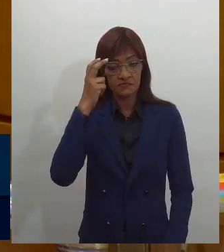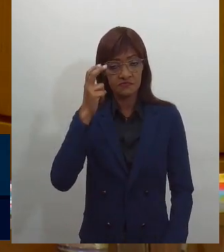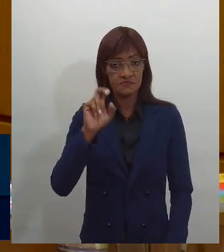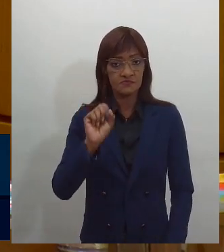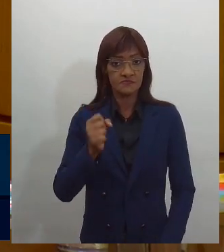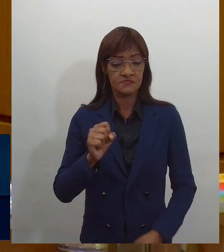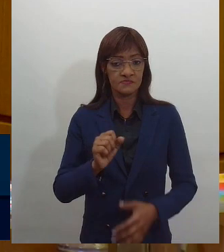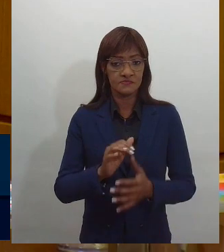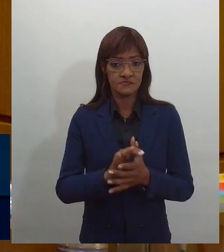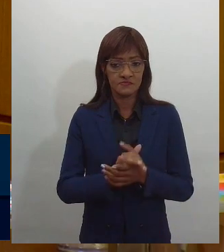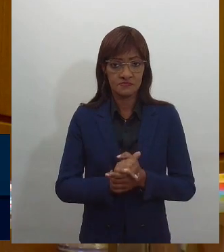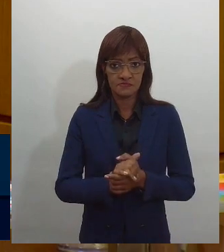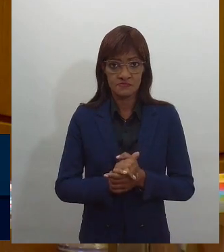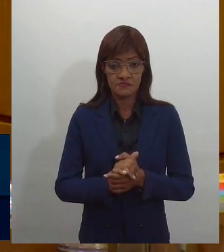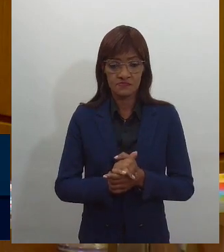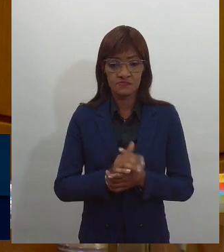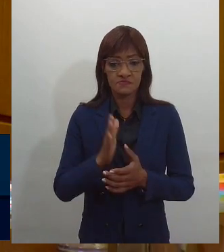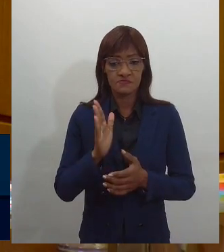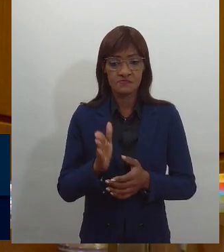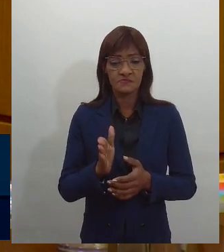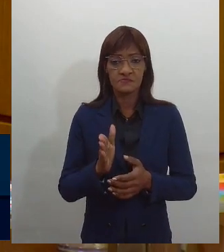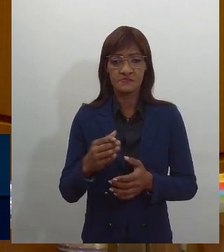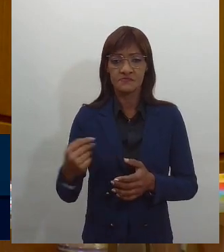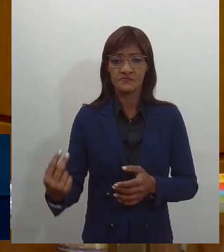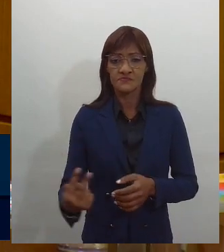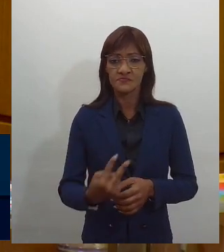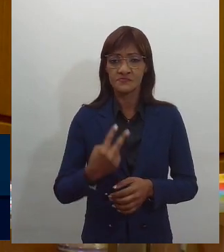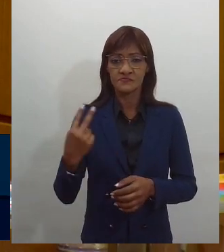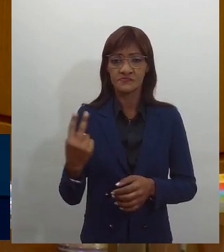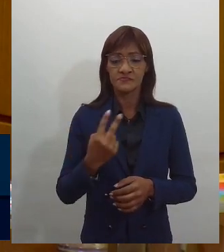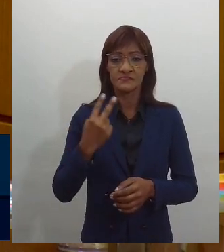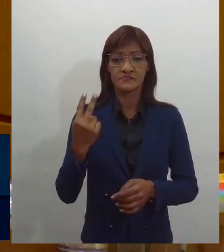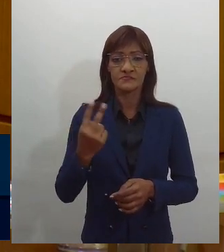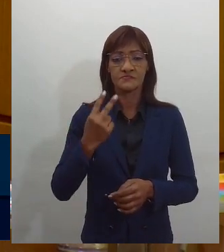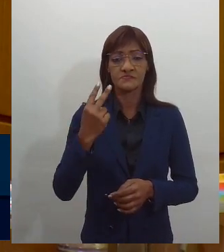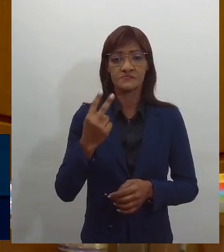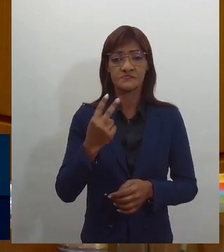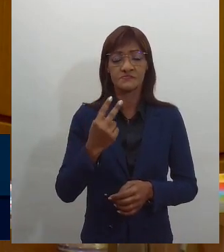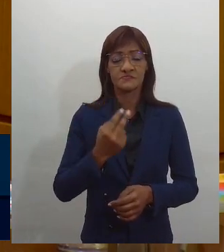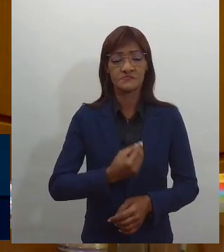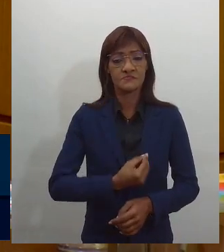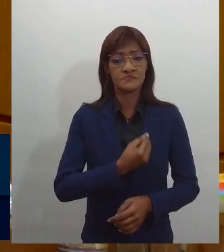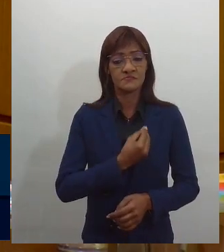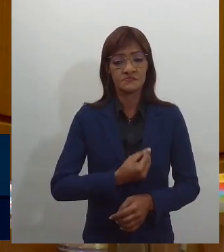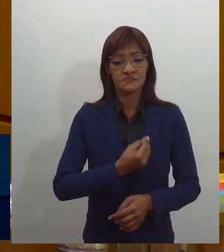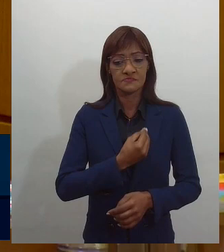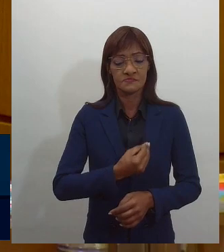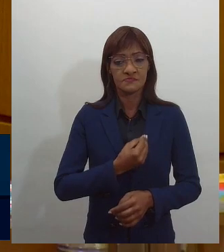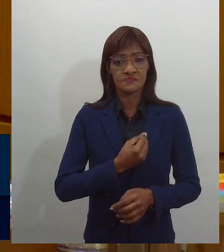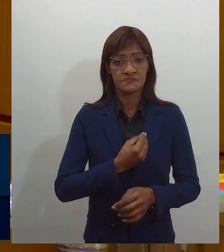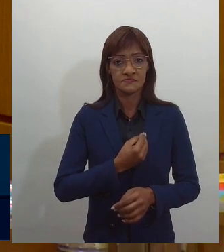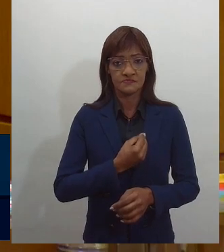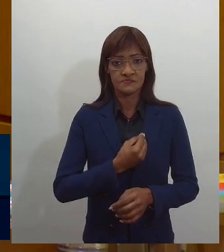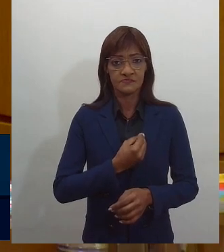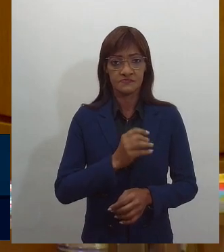de reconhecimento em vida do trabalho dessas pessoas,